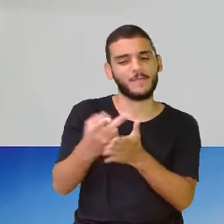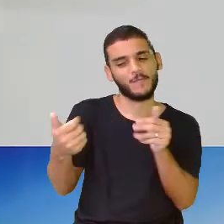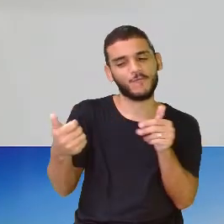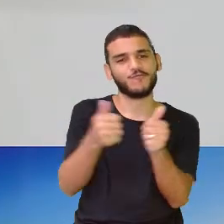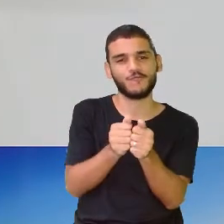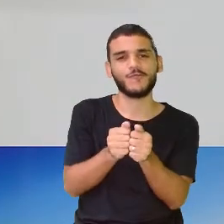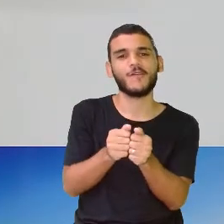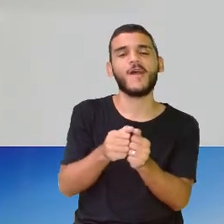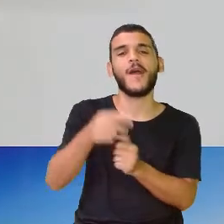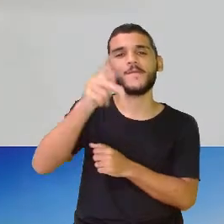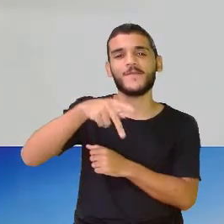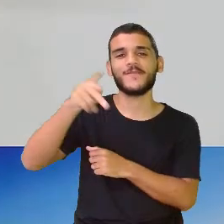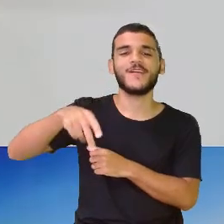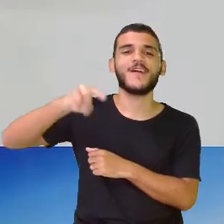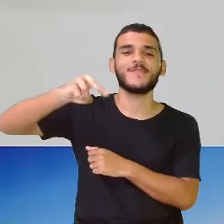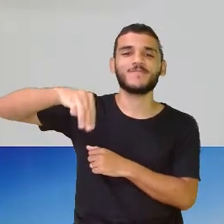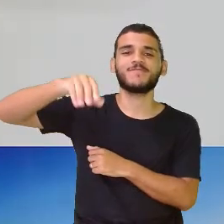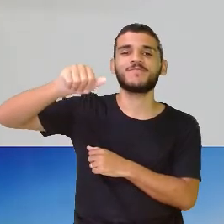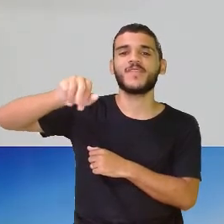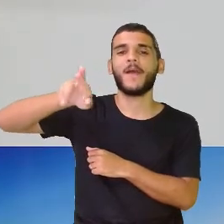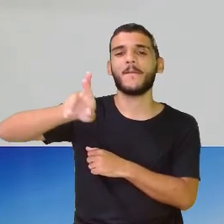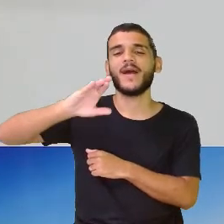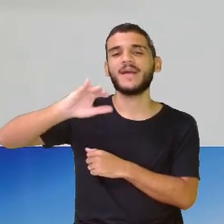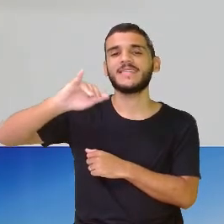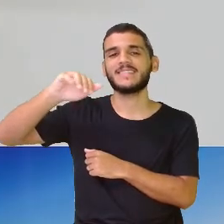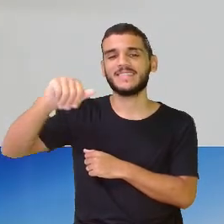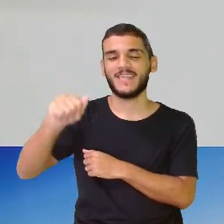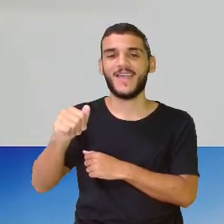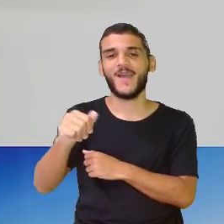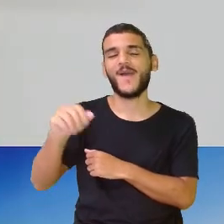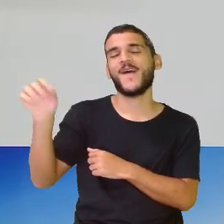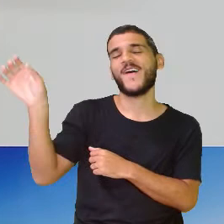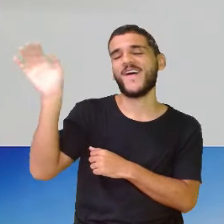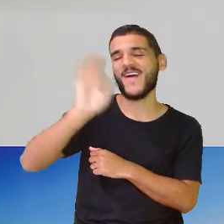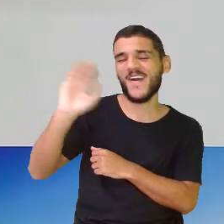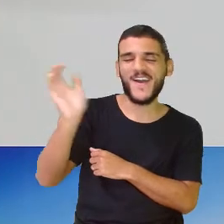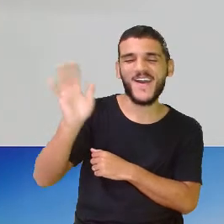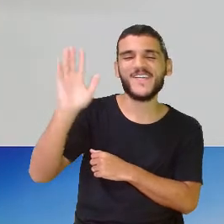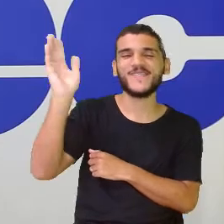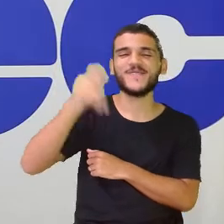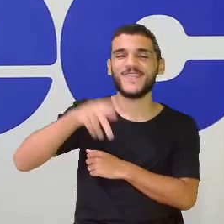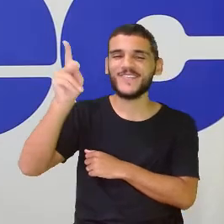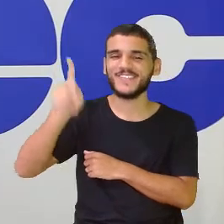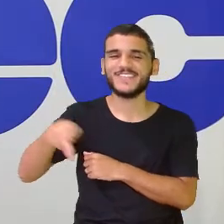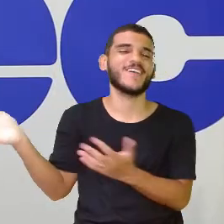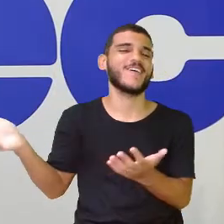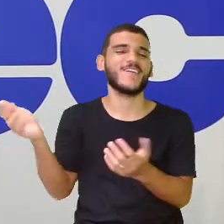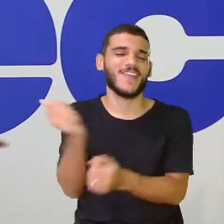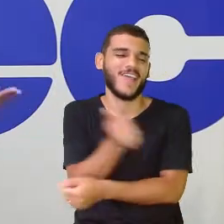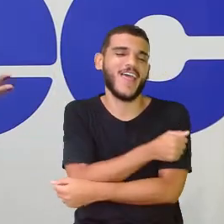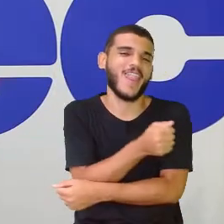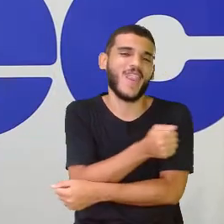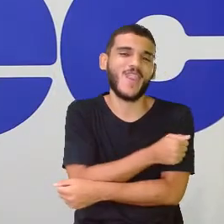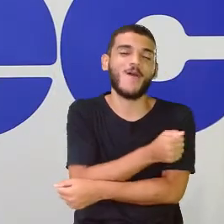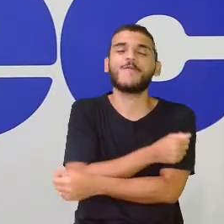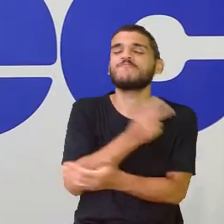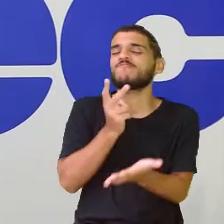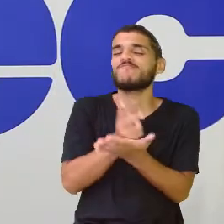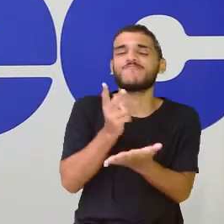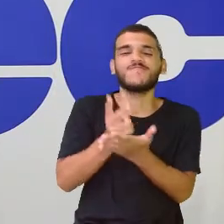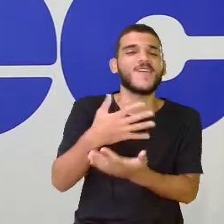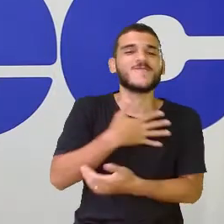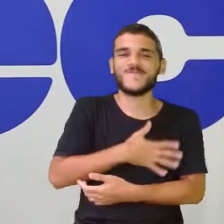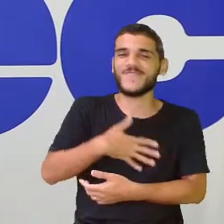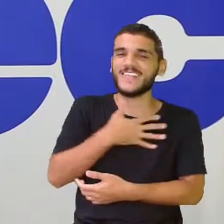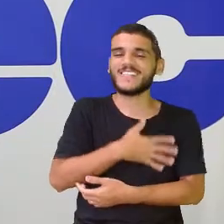e a professora Márcia. Tudo bem contigo, professora? Olá, professora Mauricéia, estudantes, sempre um prazer, né? A